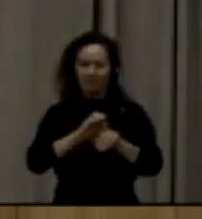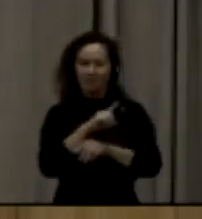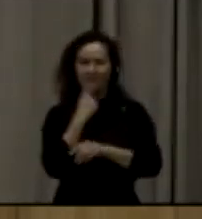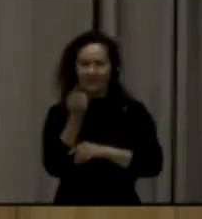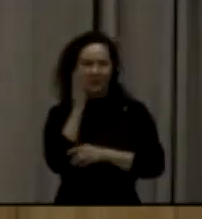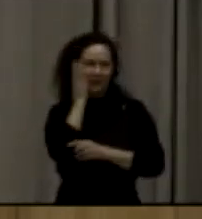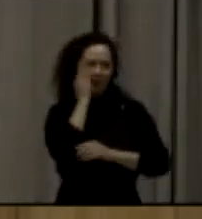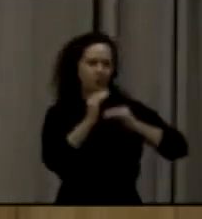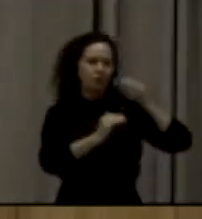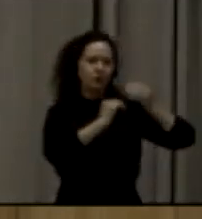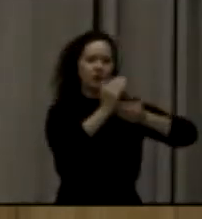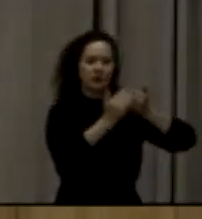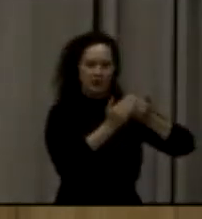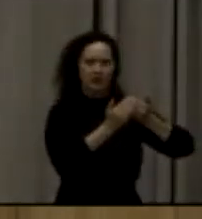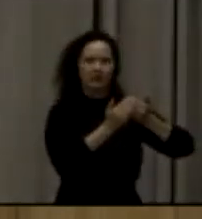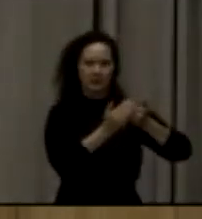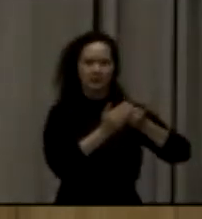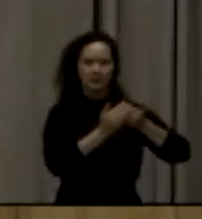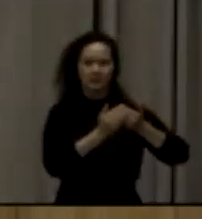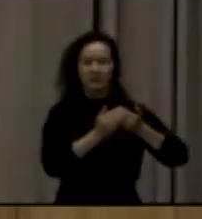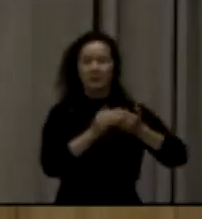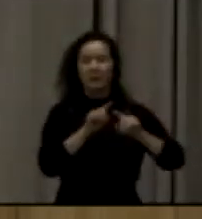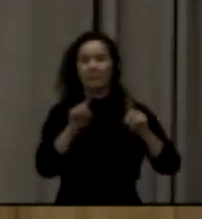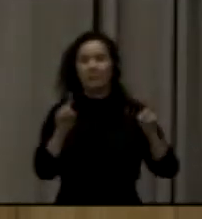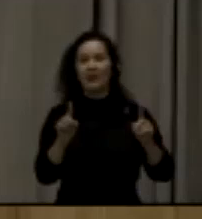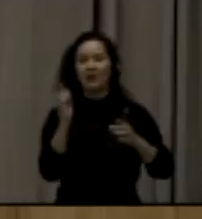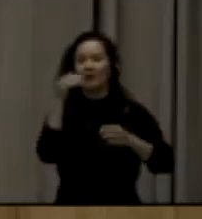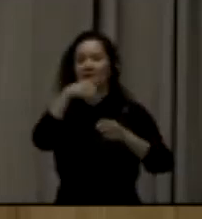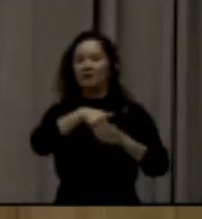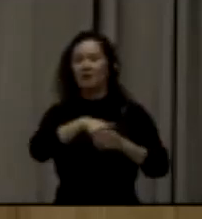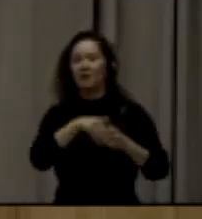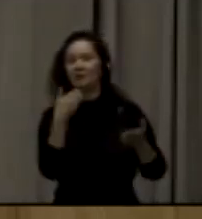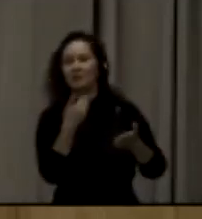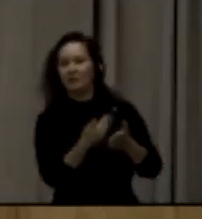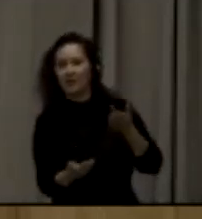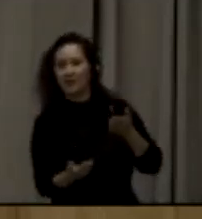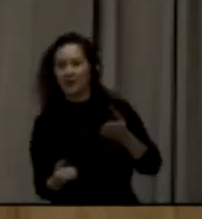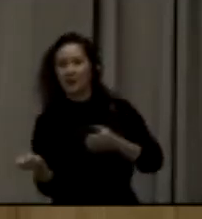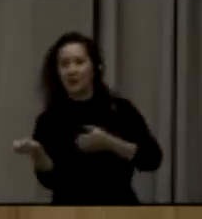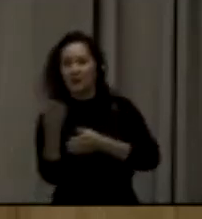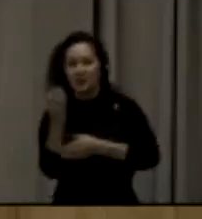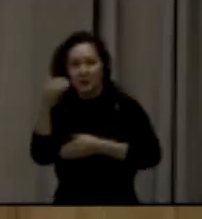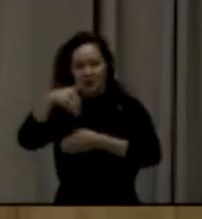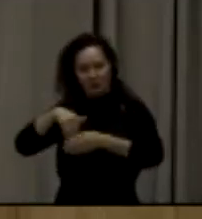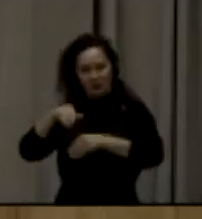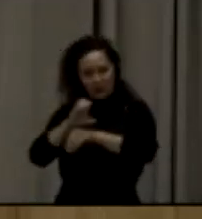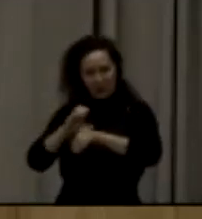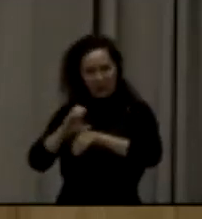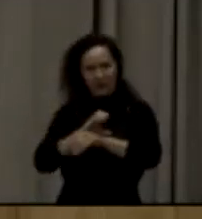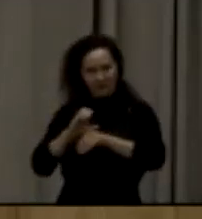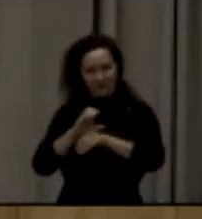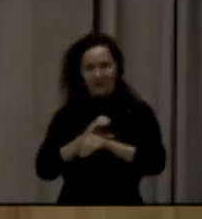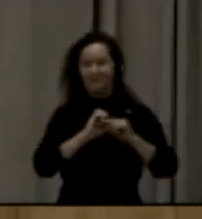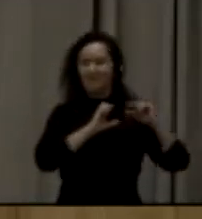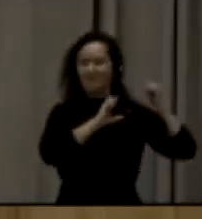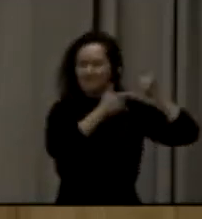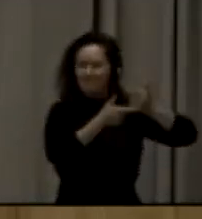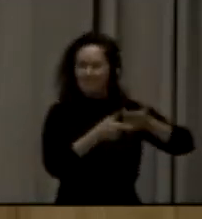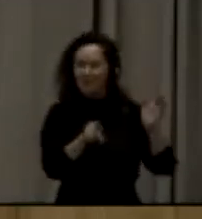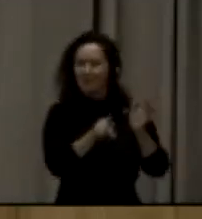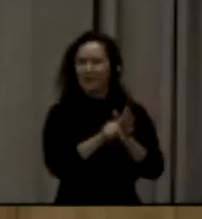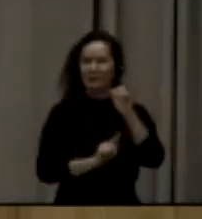extremamente progressista, termos tido a perda no referendo e a eleição de uma nova constituinte de corte extremamente conservador.